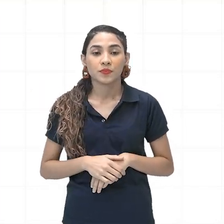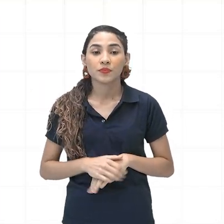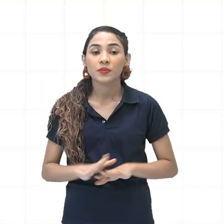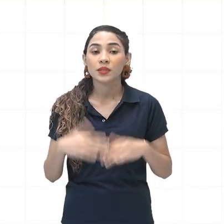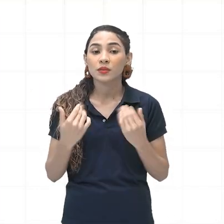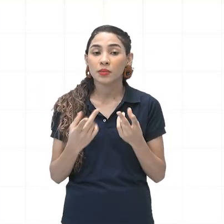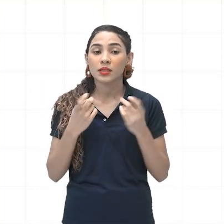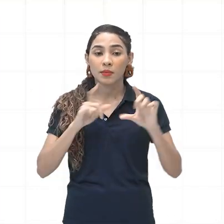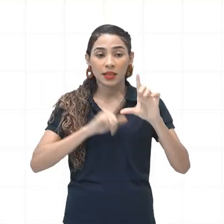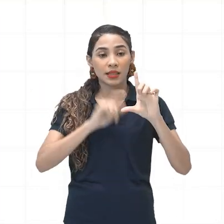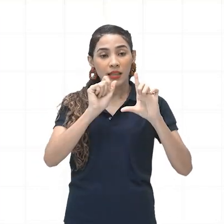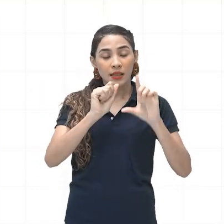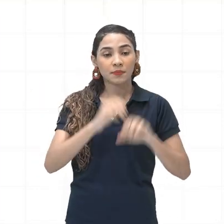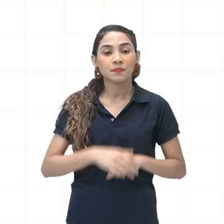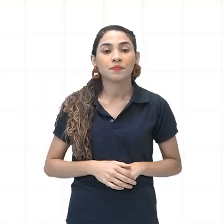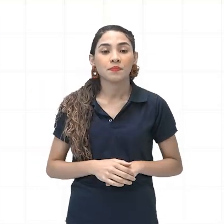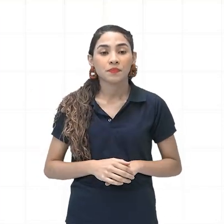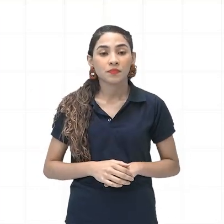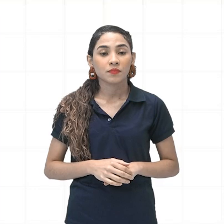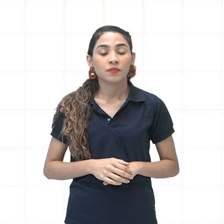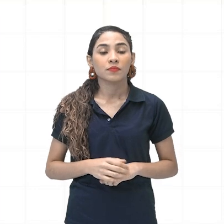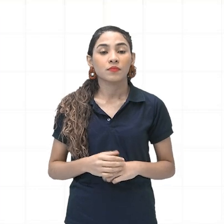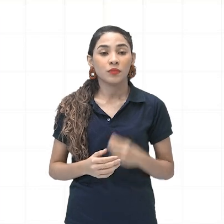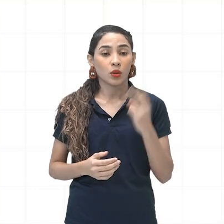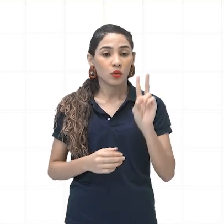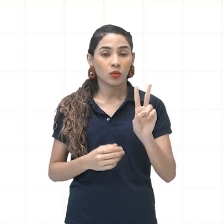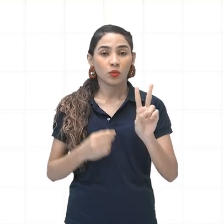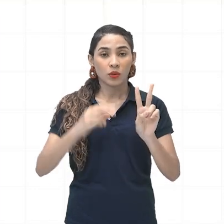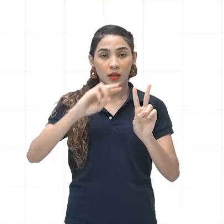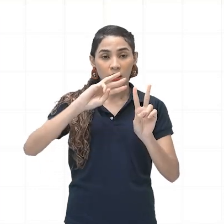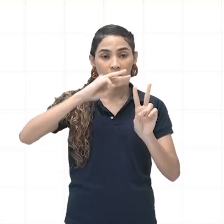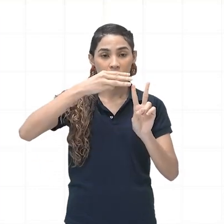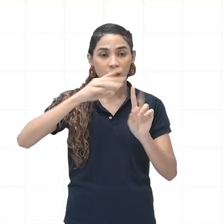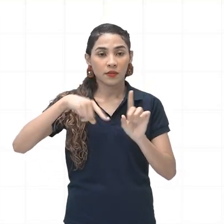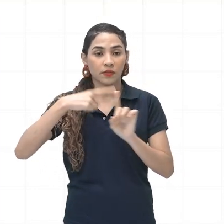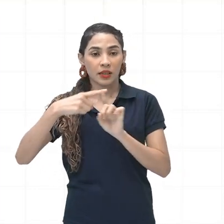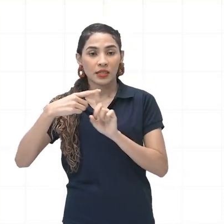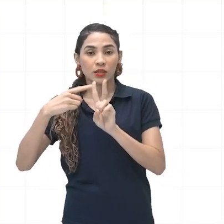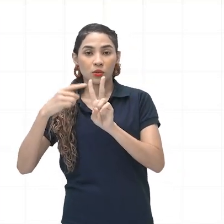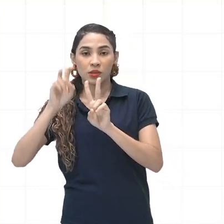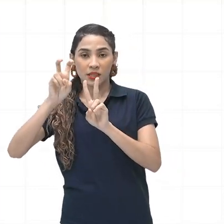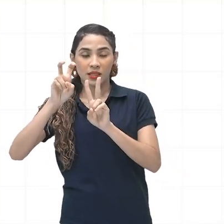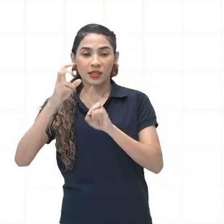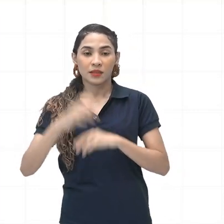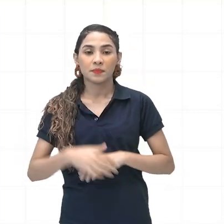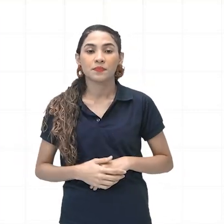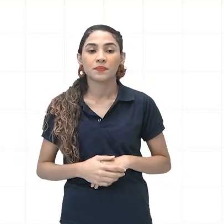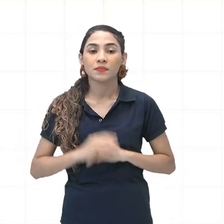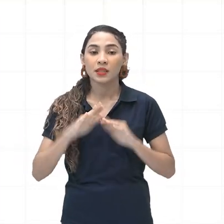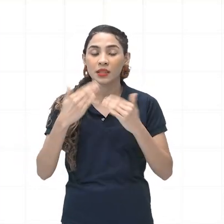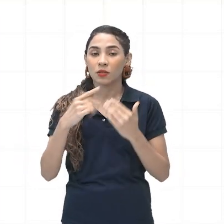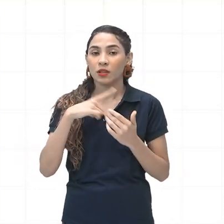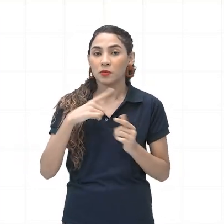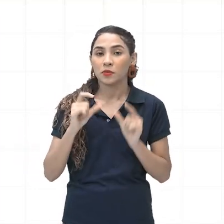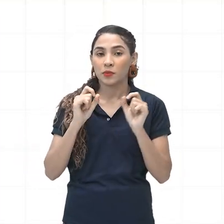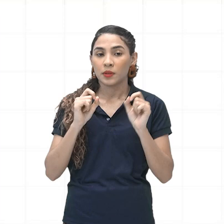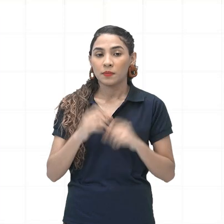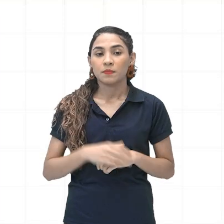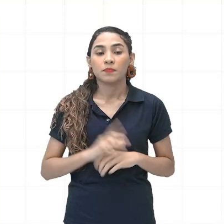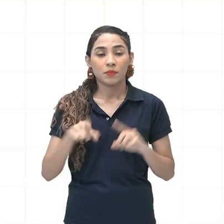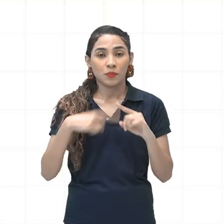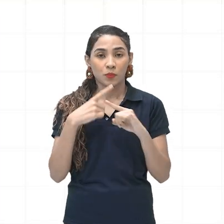aqui na letra A, nós temos o exemplo 2 elevado a 3 vezes 2 elevado a 5. Então, temos aí